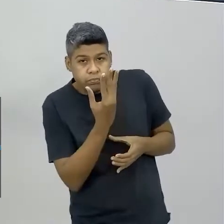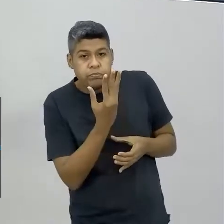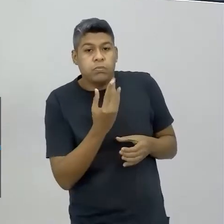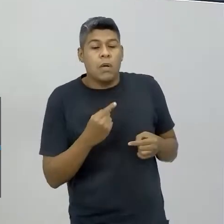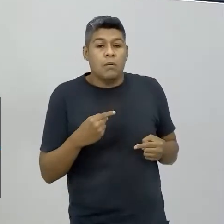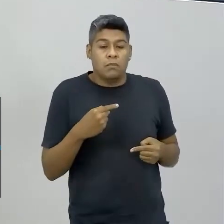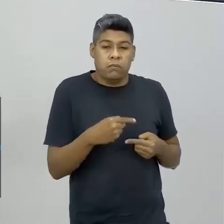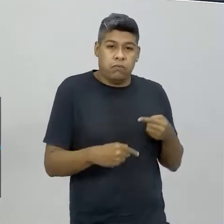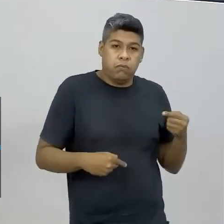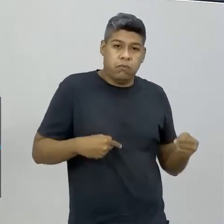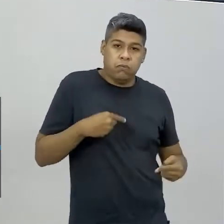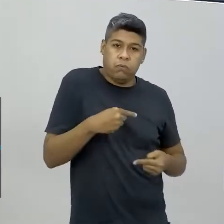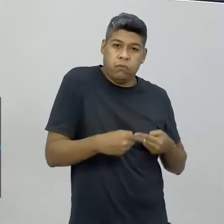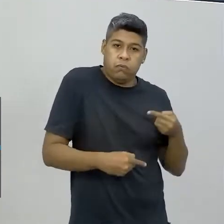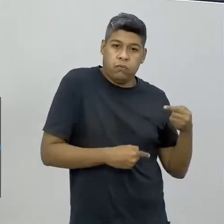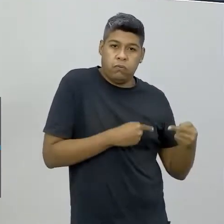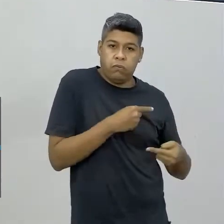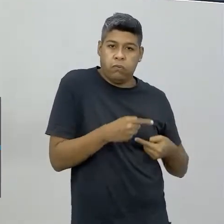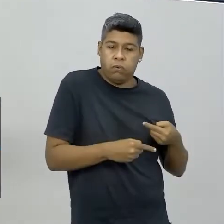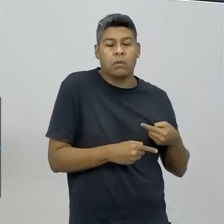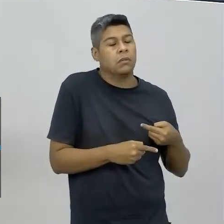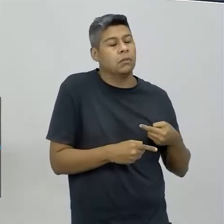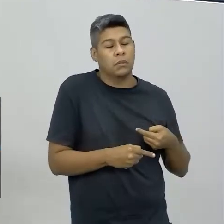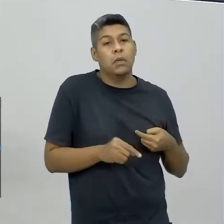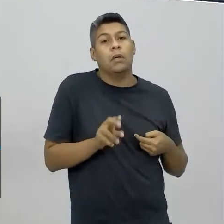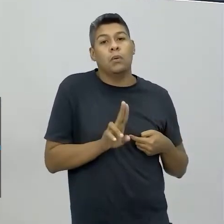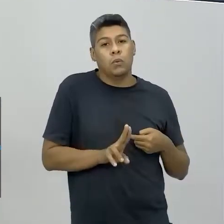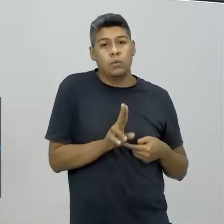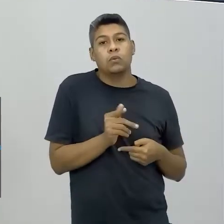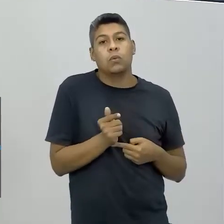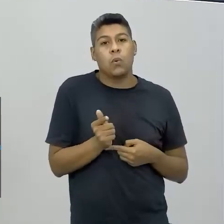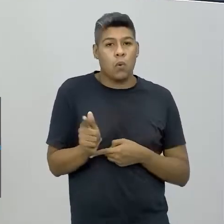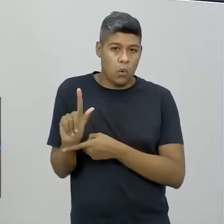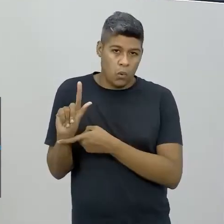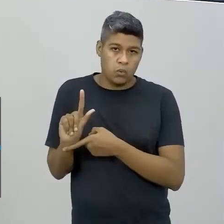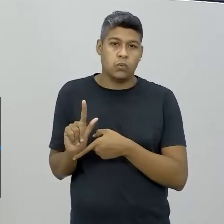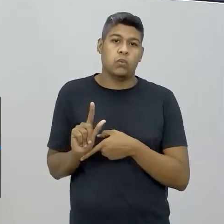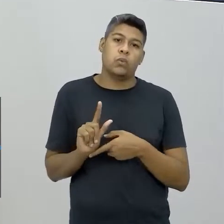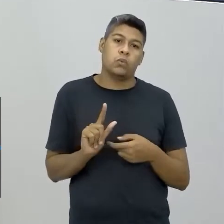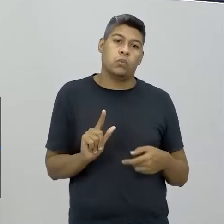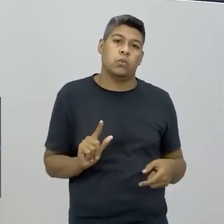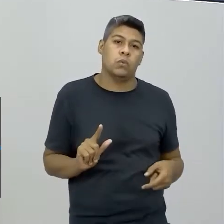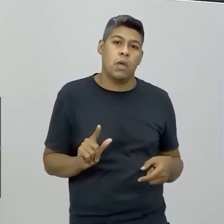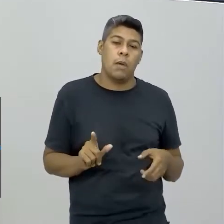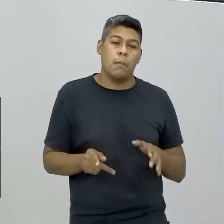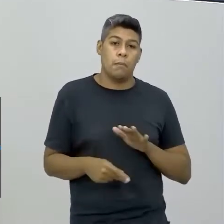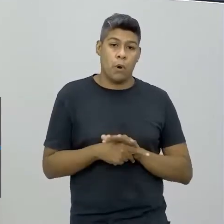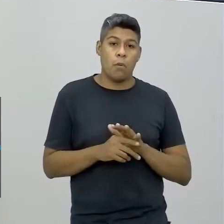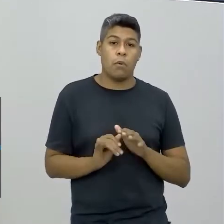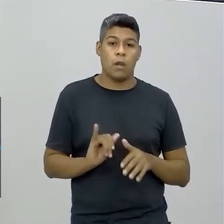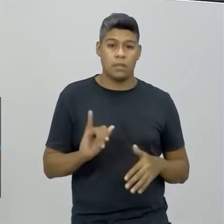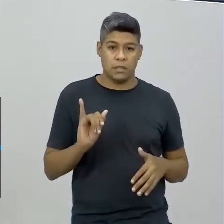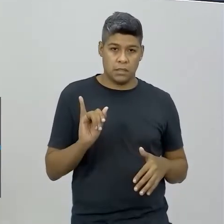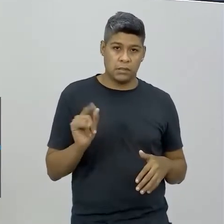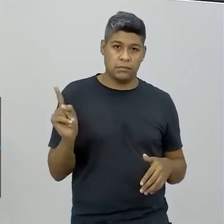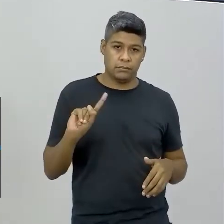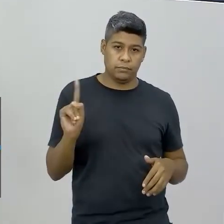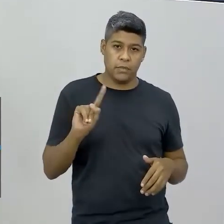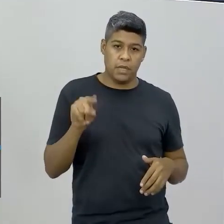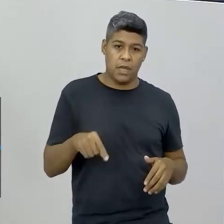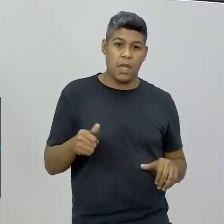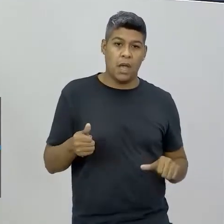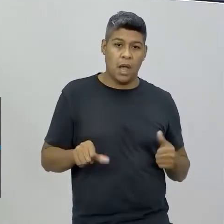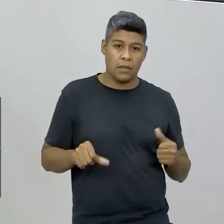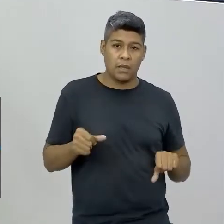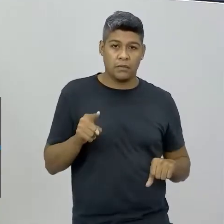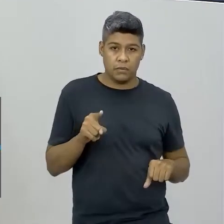turbina, mas a gente consegue fazer outros usos que não a utilização aí para a eletricidade, tá certo? É essa análise que vocês